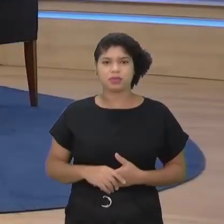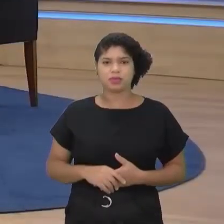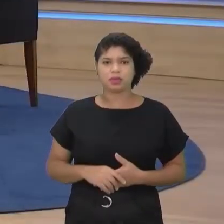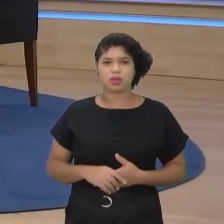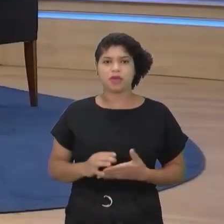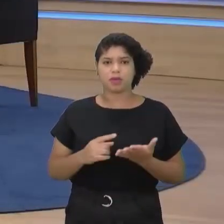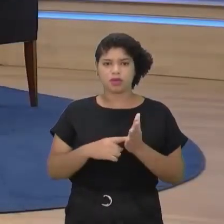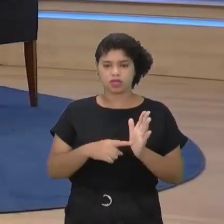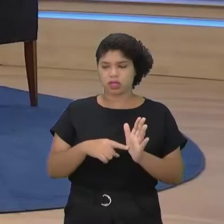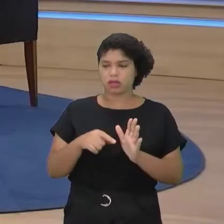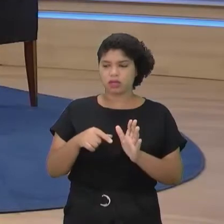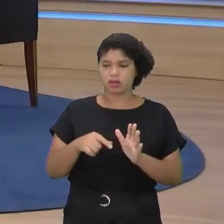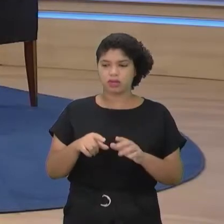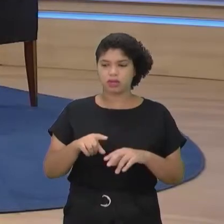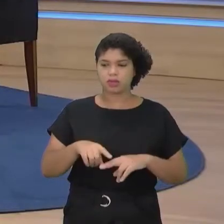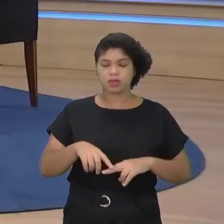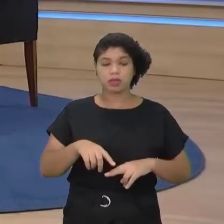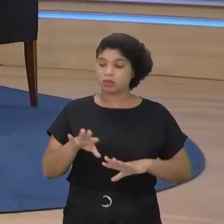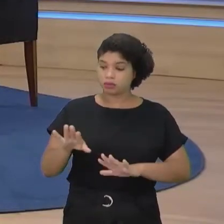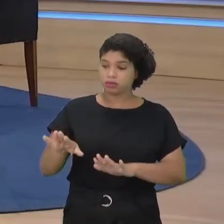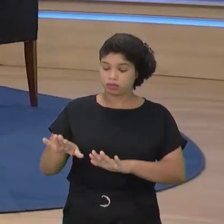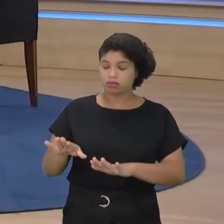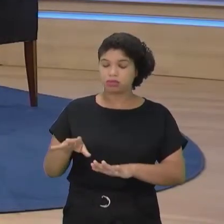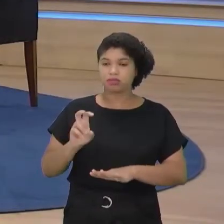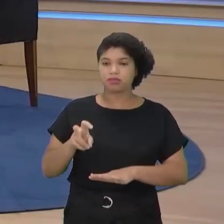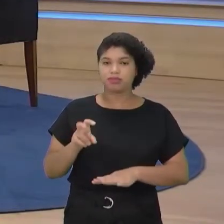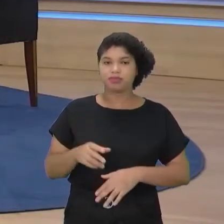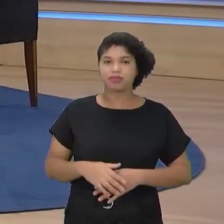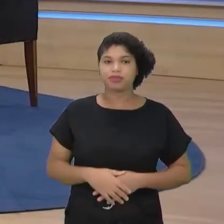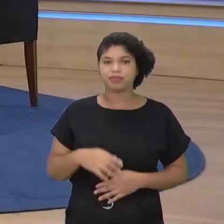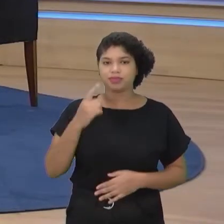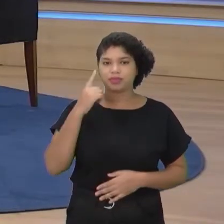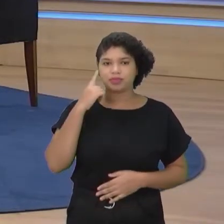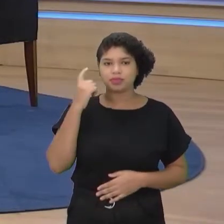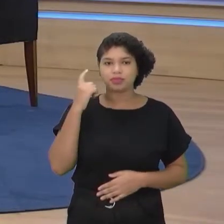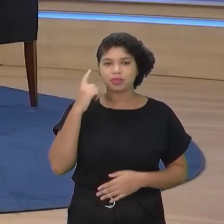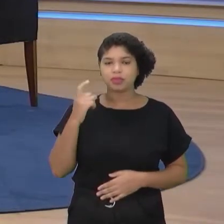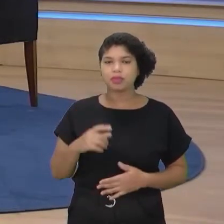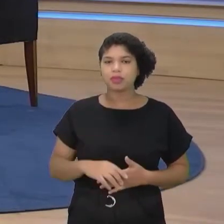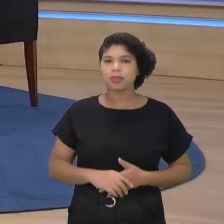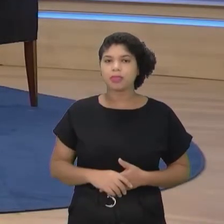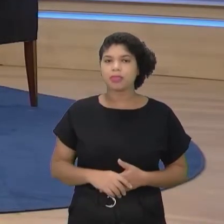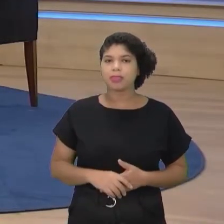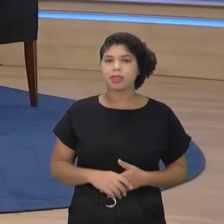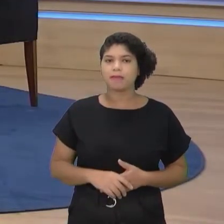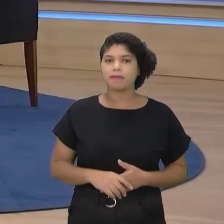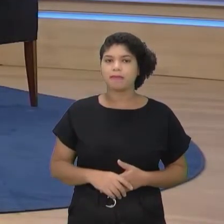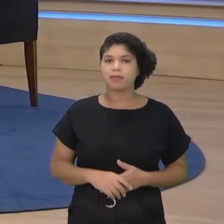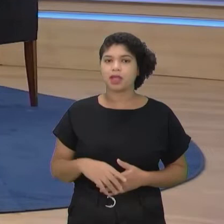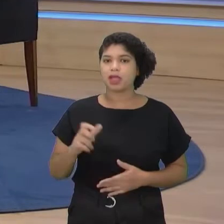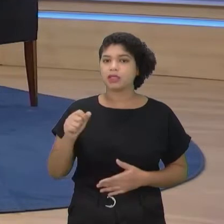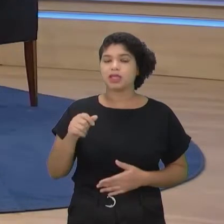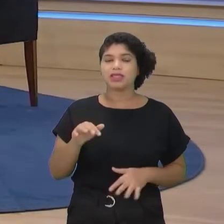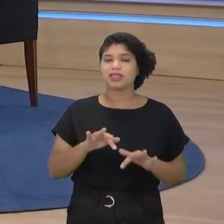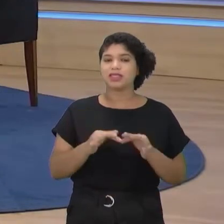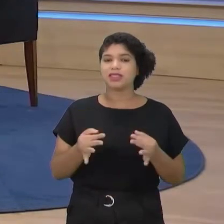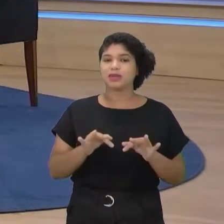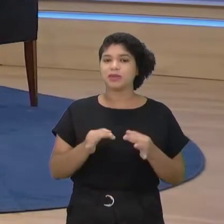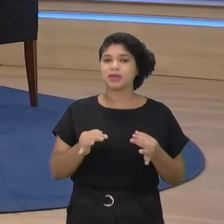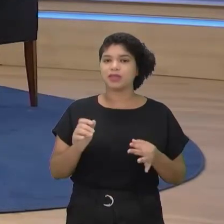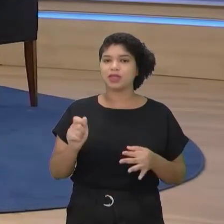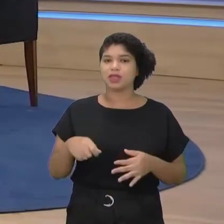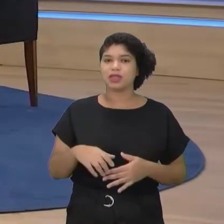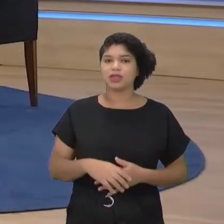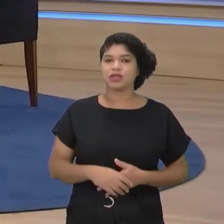não, ó. Por exemplo, olha só quantos sons tem para explorar, né, na bateria. Você poderia chegar na bateria